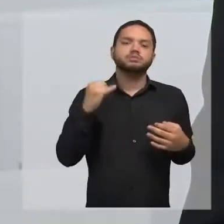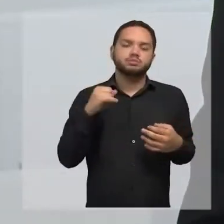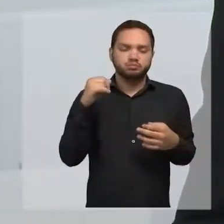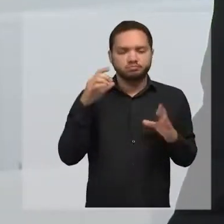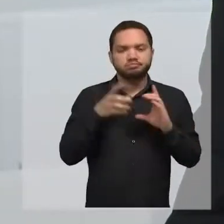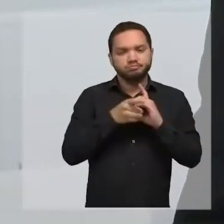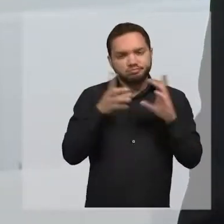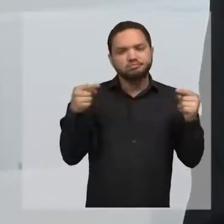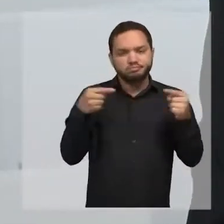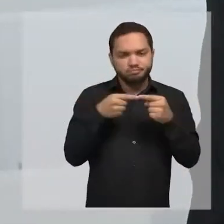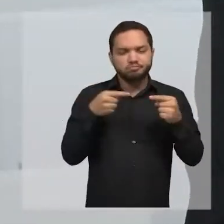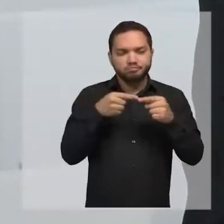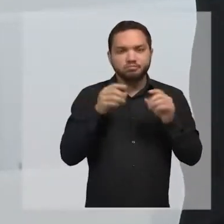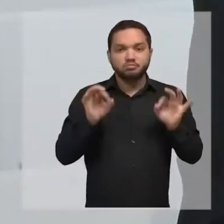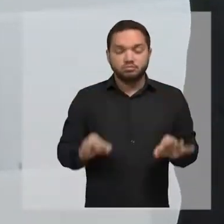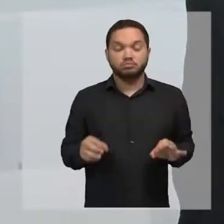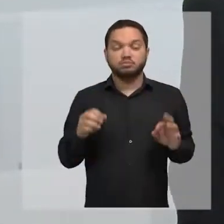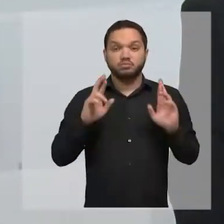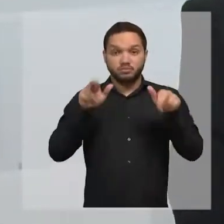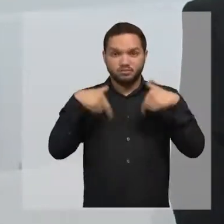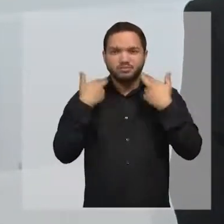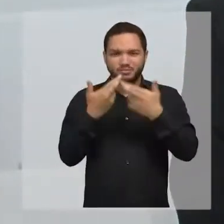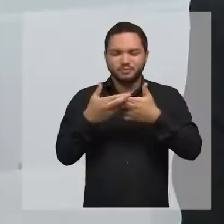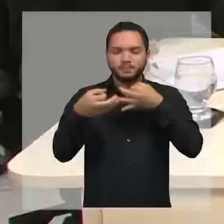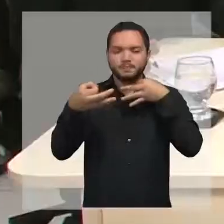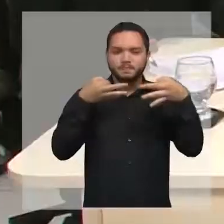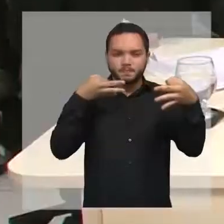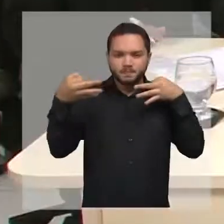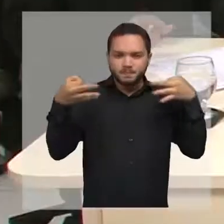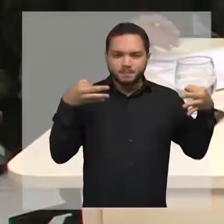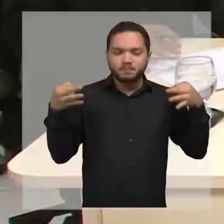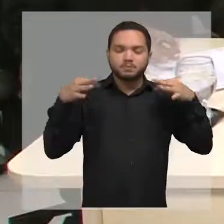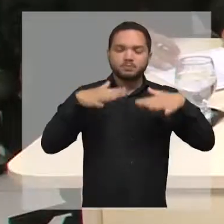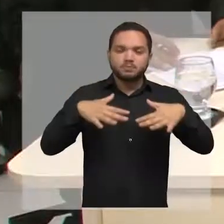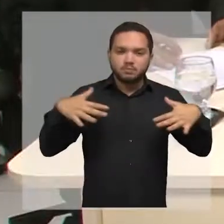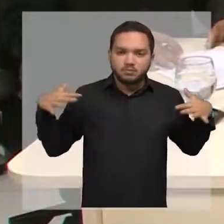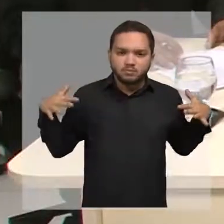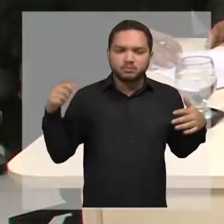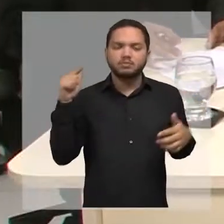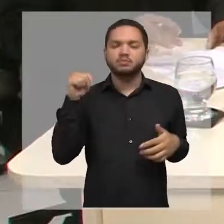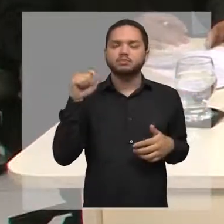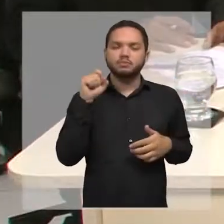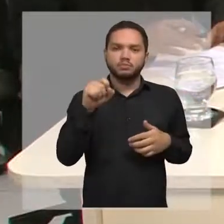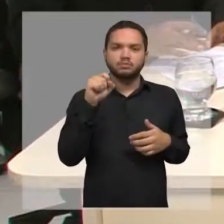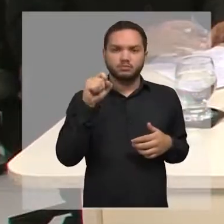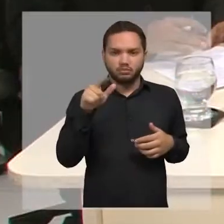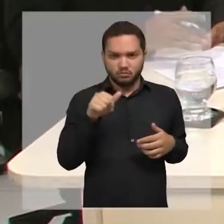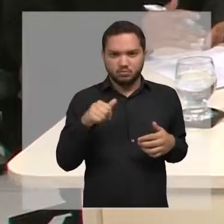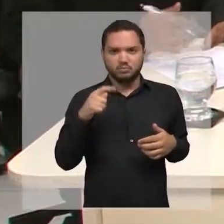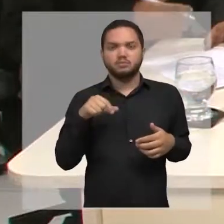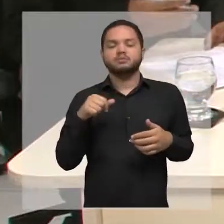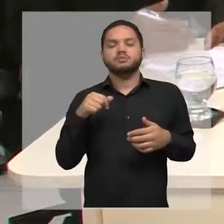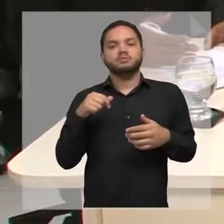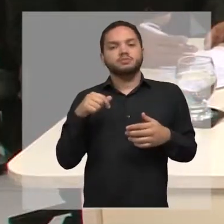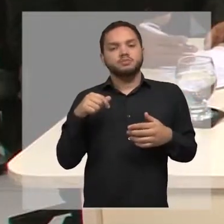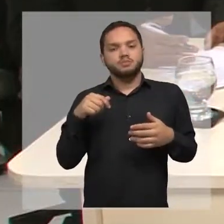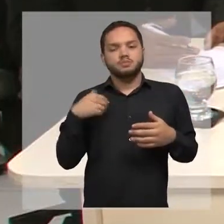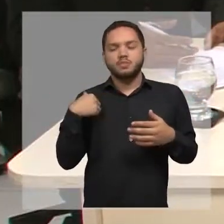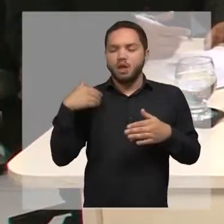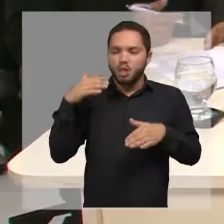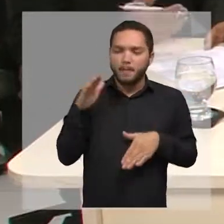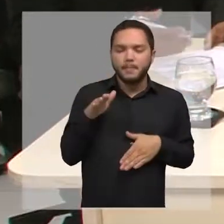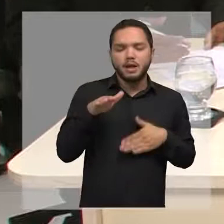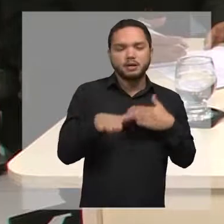importantes, né, que é a audiência pública. A audiência pública, doutor Isaac Holanda, ela faz parte da